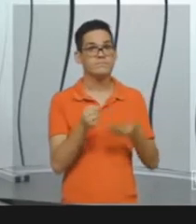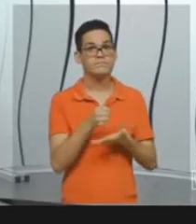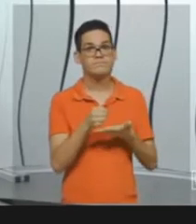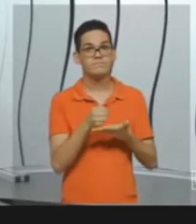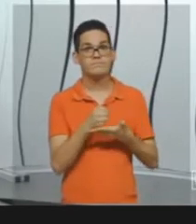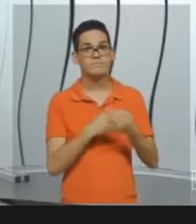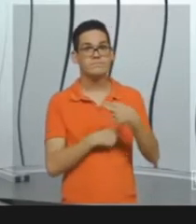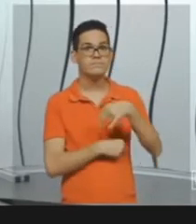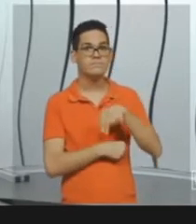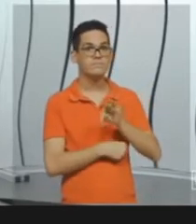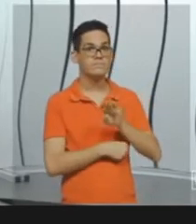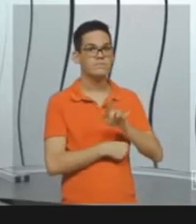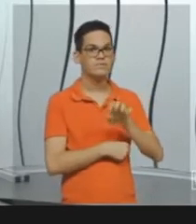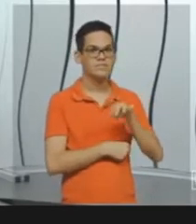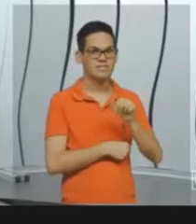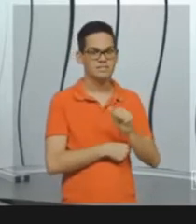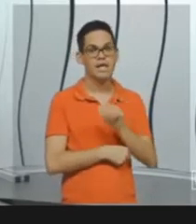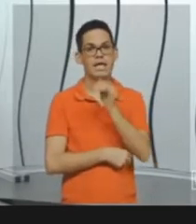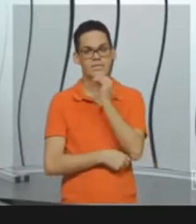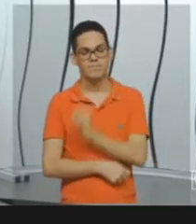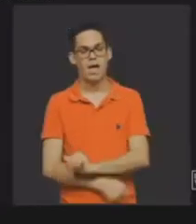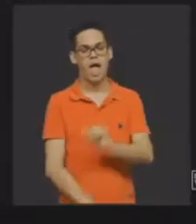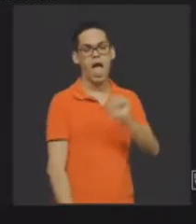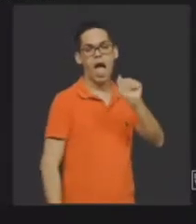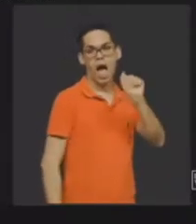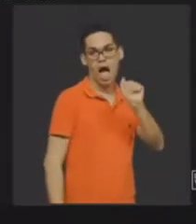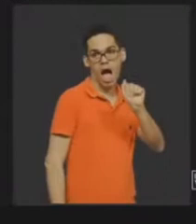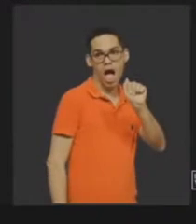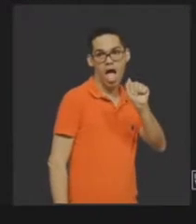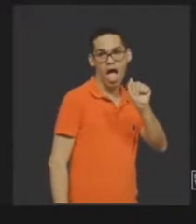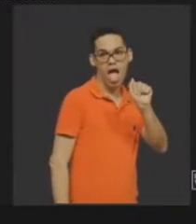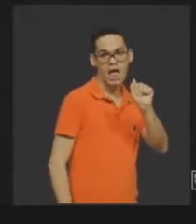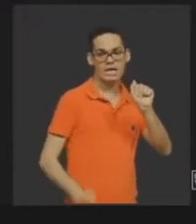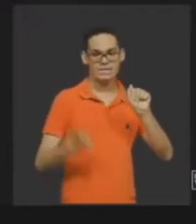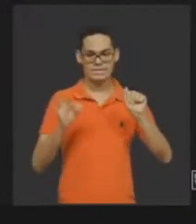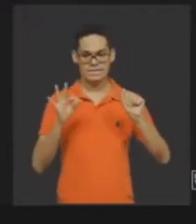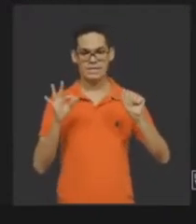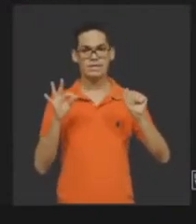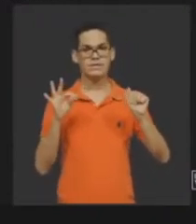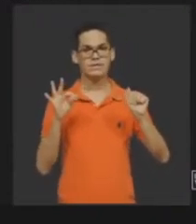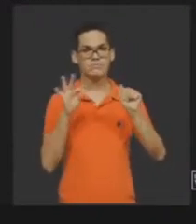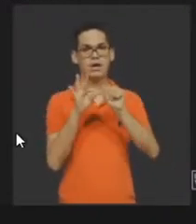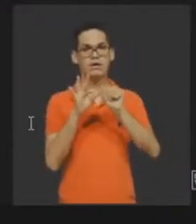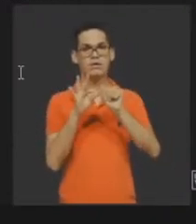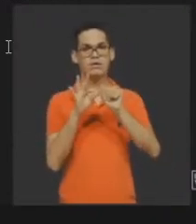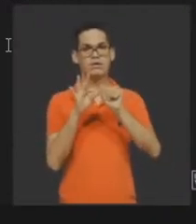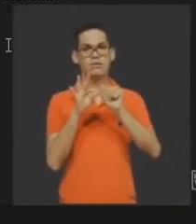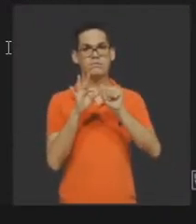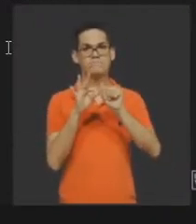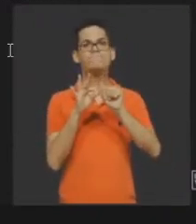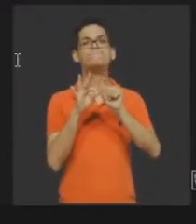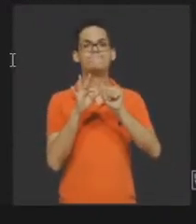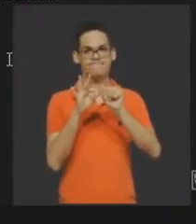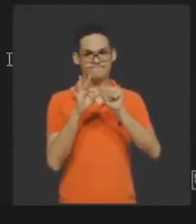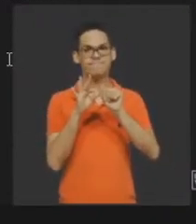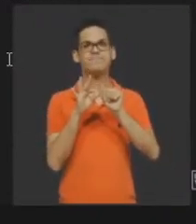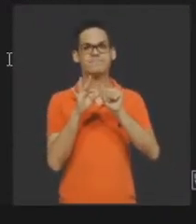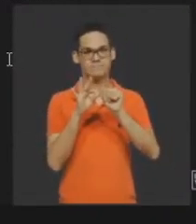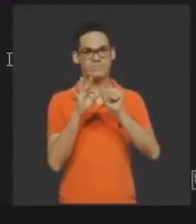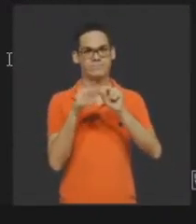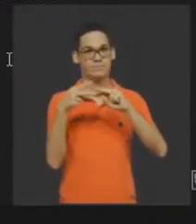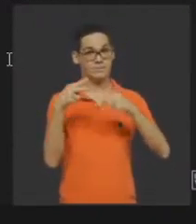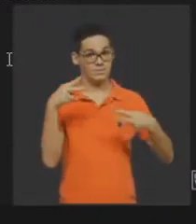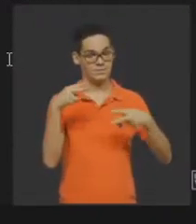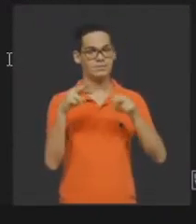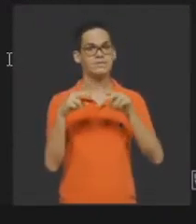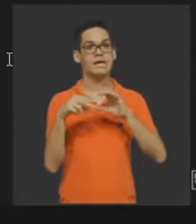seguinte, ó. A adenina se liga à timina na hora de ligar essas cadeias de DNA.